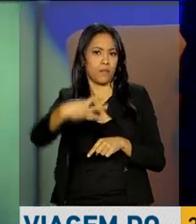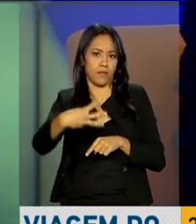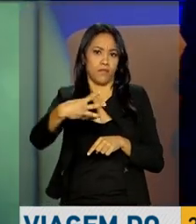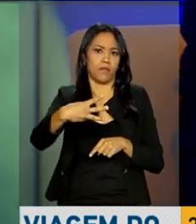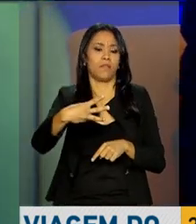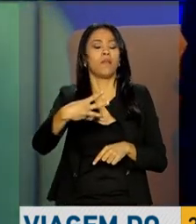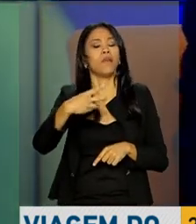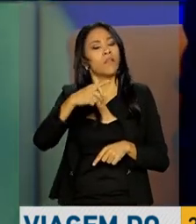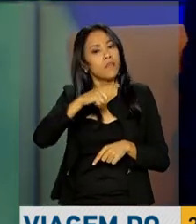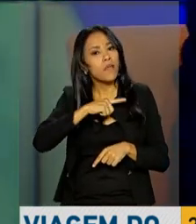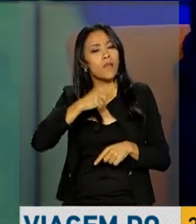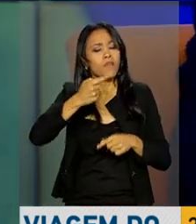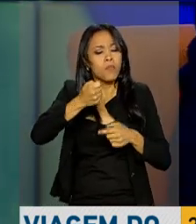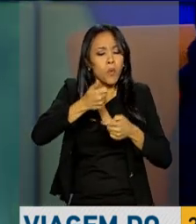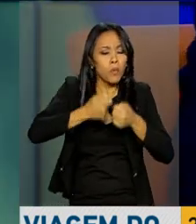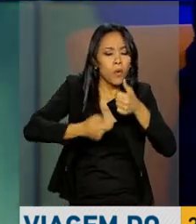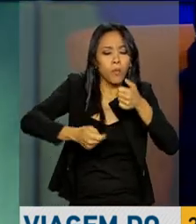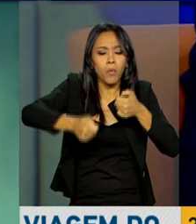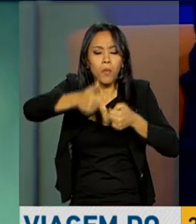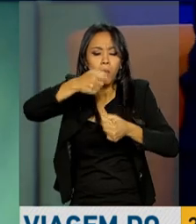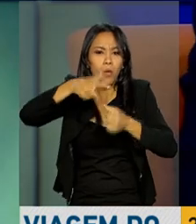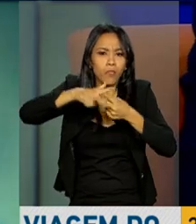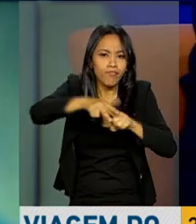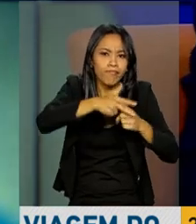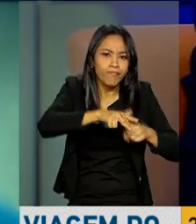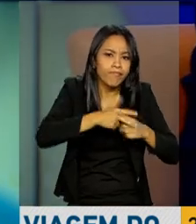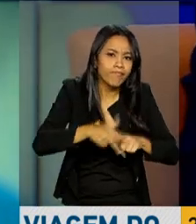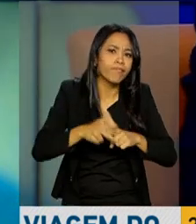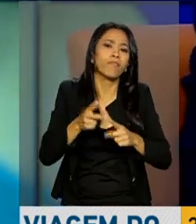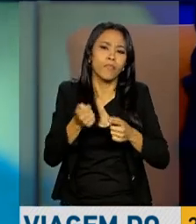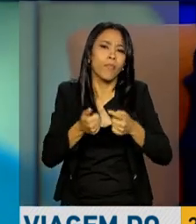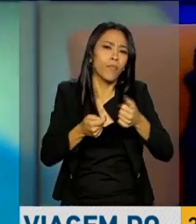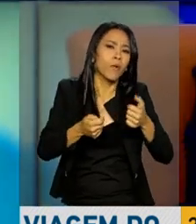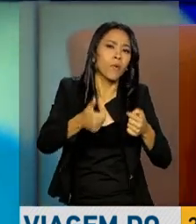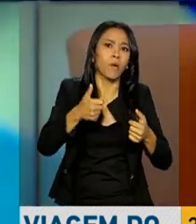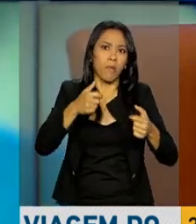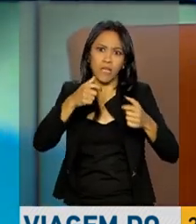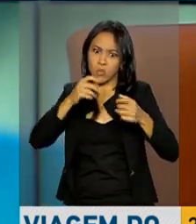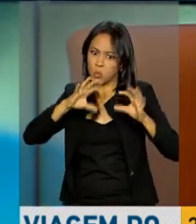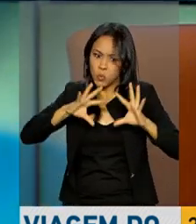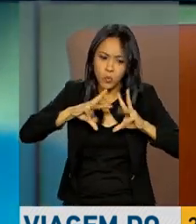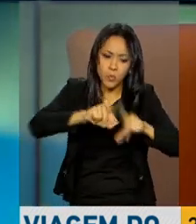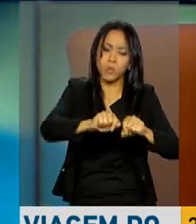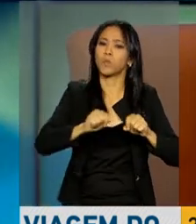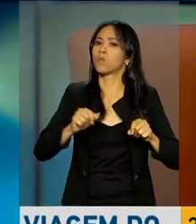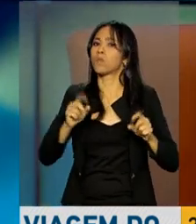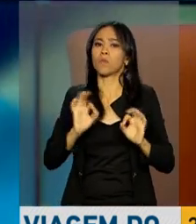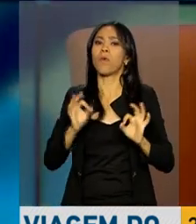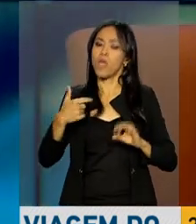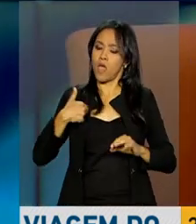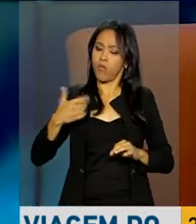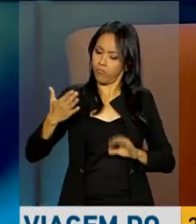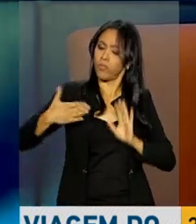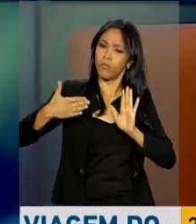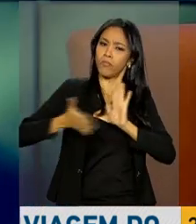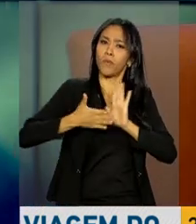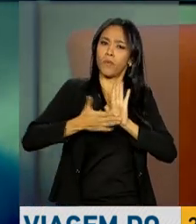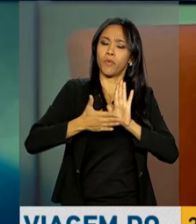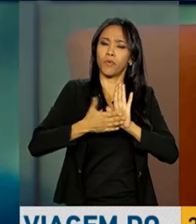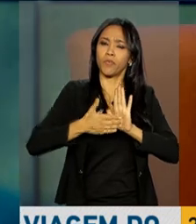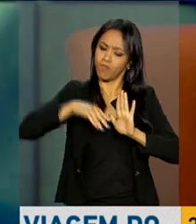Houve pequenas modificações, mas não uma modificação radical. Eu me propus a fazer uma